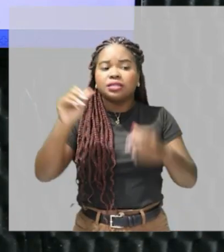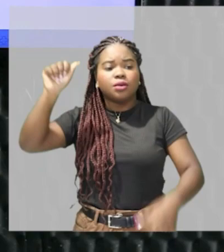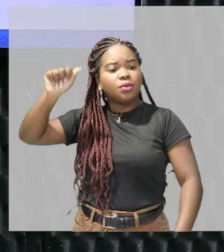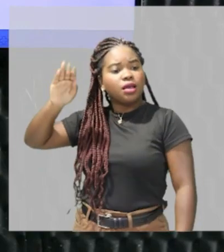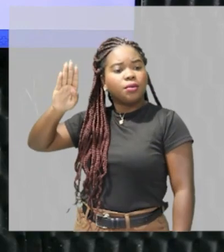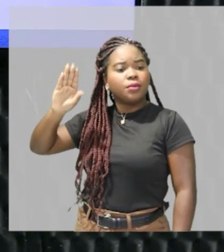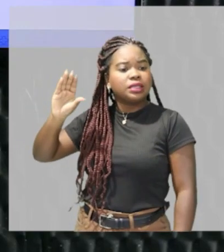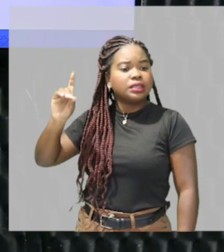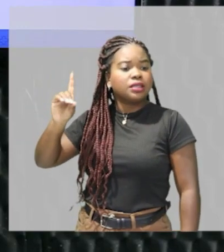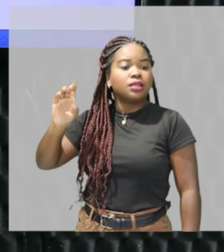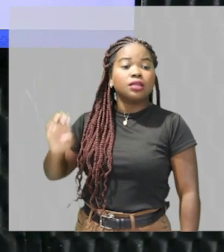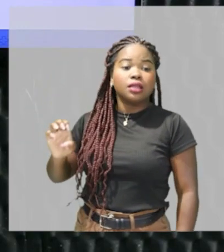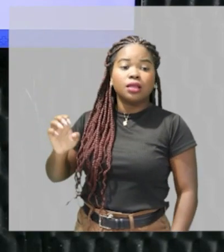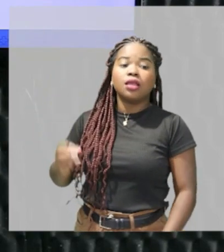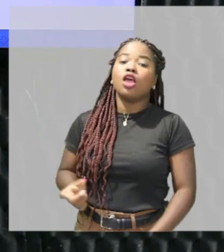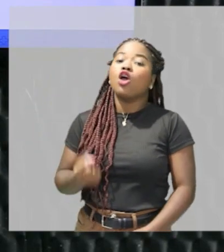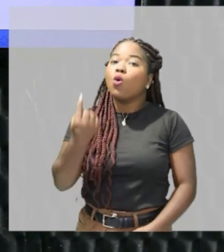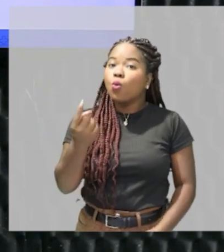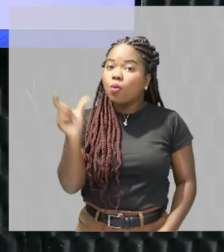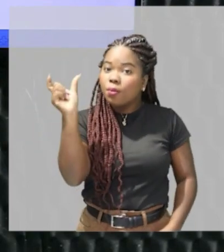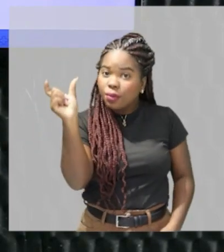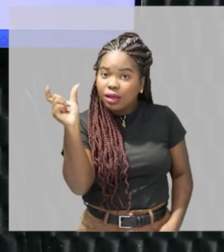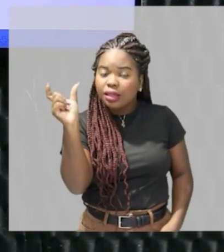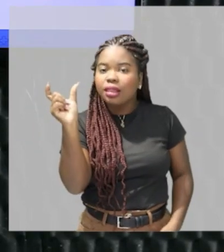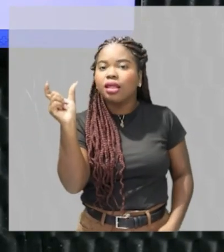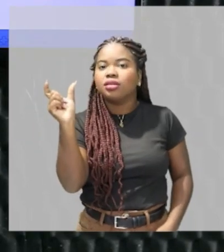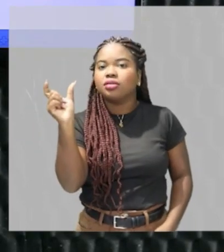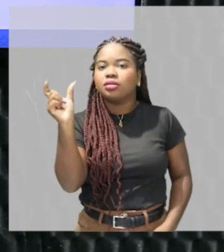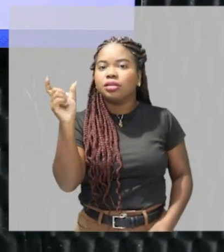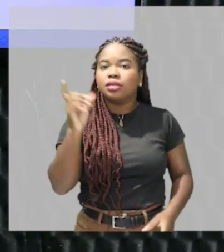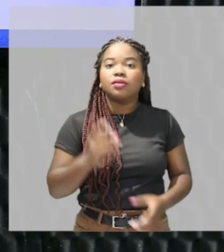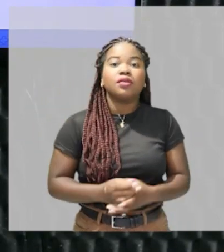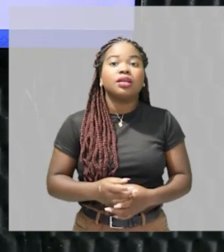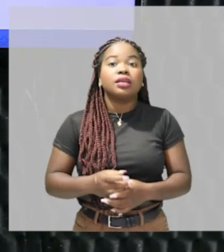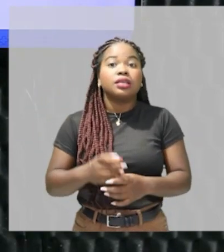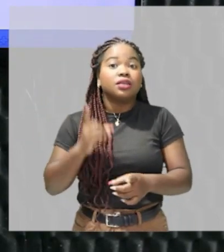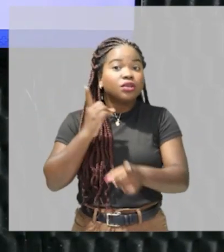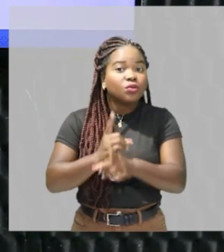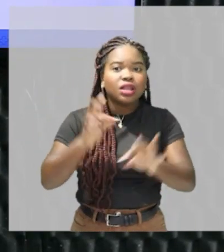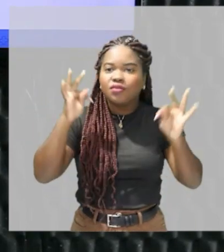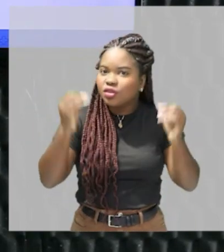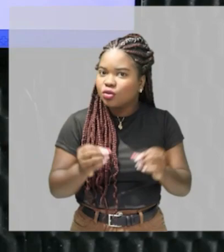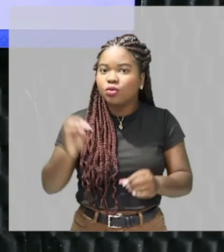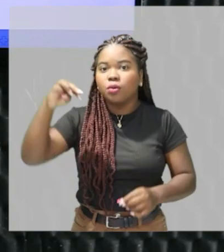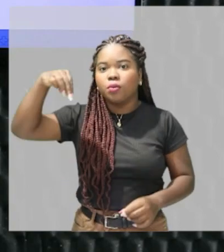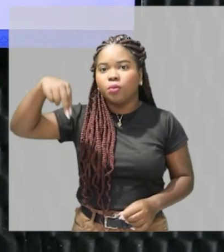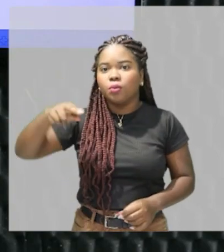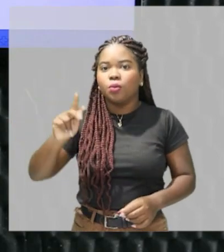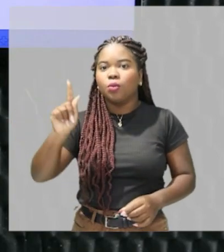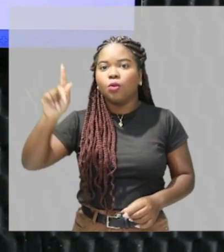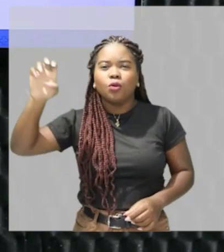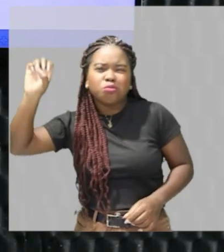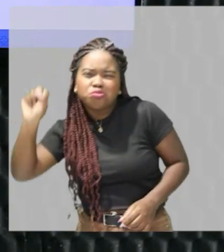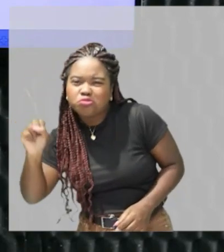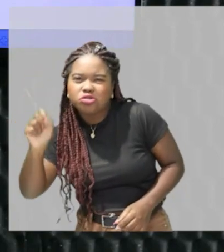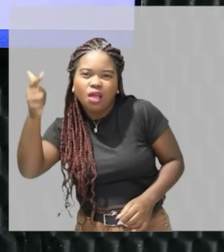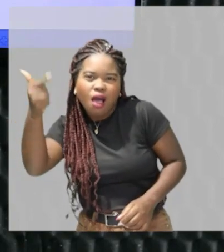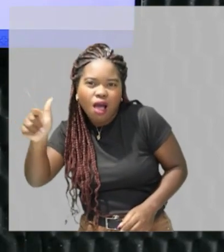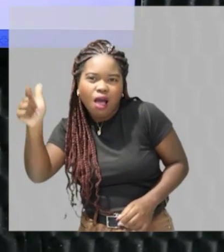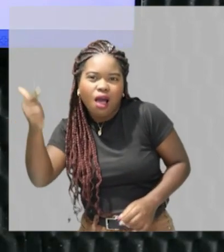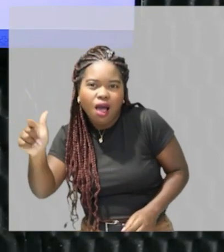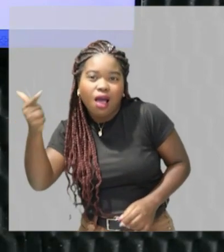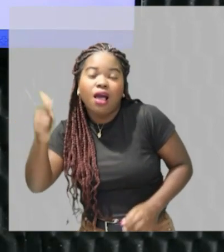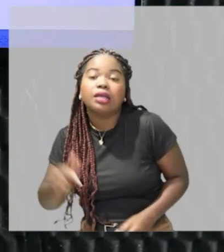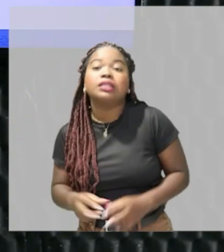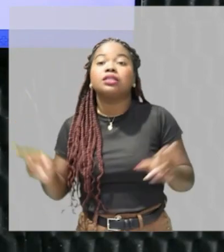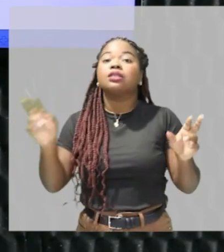alternativas uma palavra que aparece em todas. Monge, monges, monges, monges. Ou seja, monks,